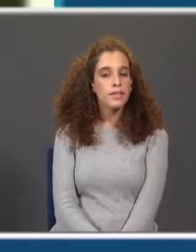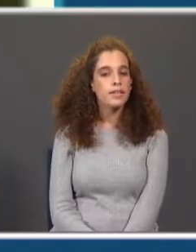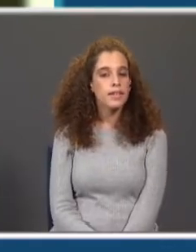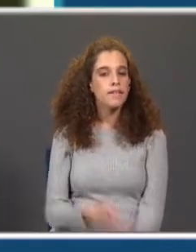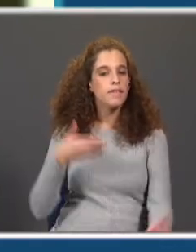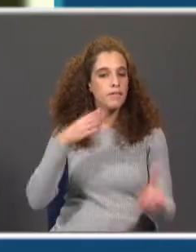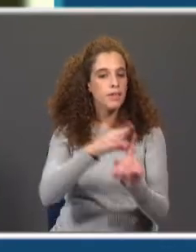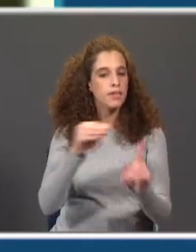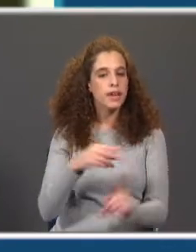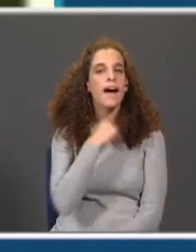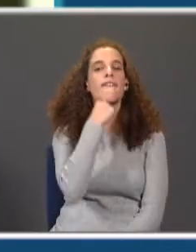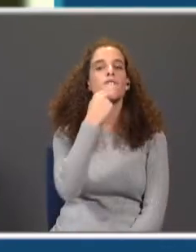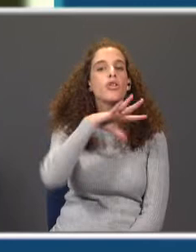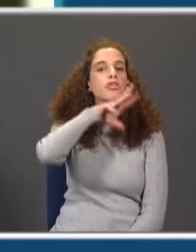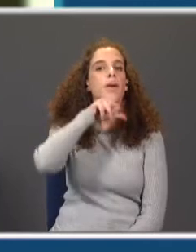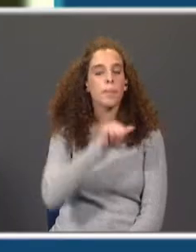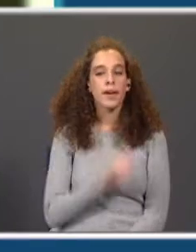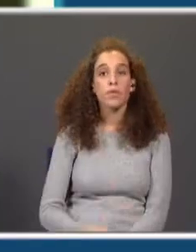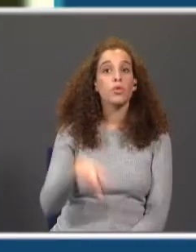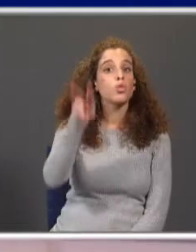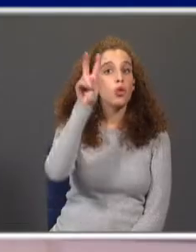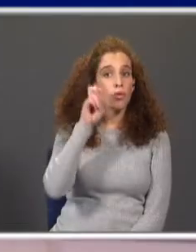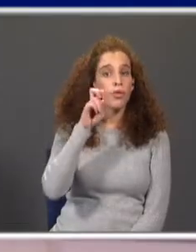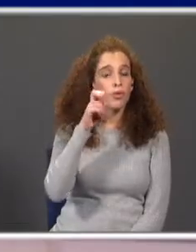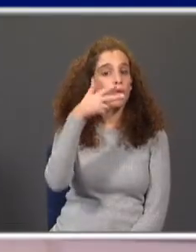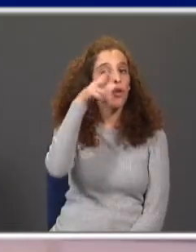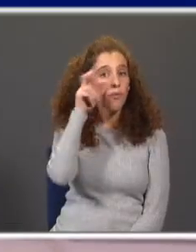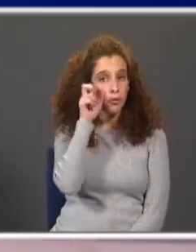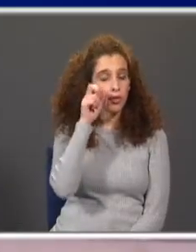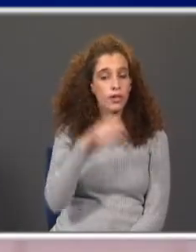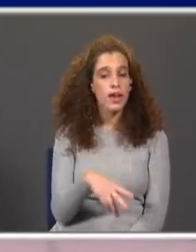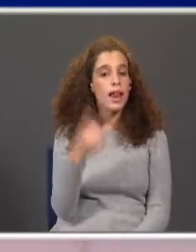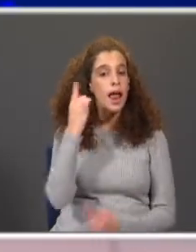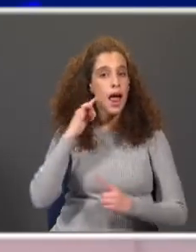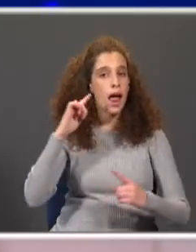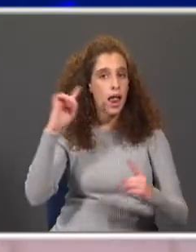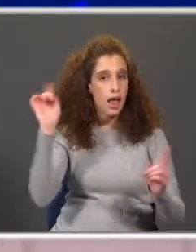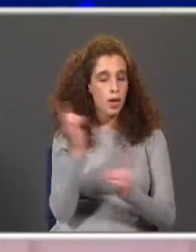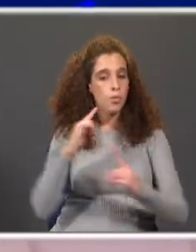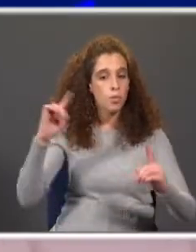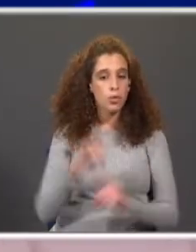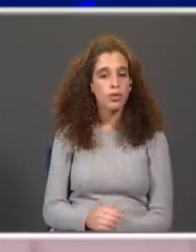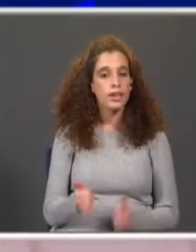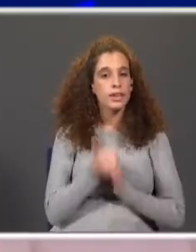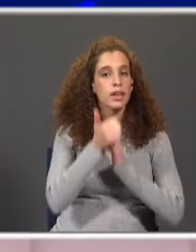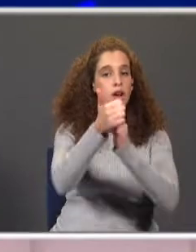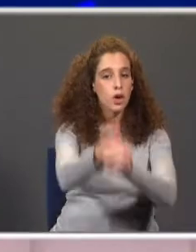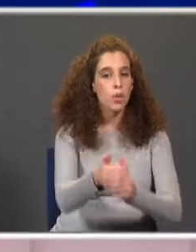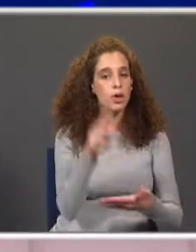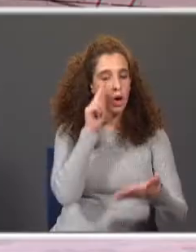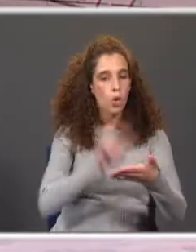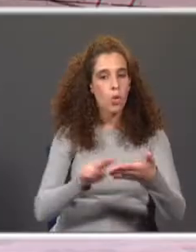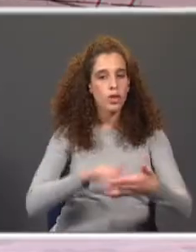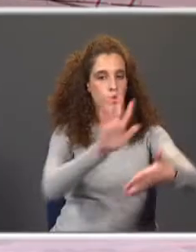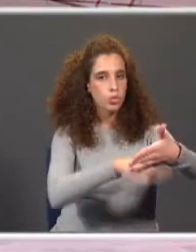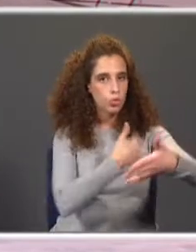da mãe. Então, vais ouvir a canção e vais acompanhar com a leitura do poema, de acordo?